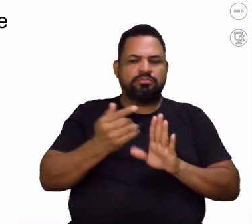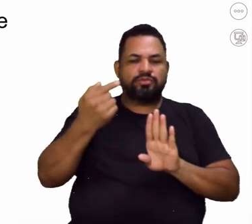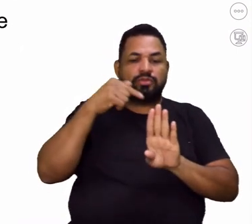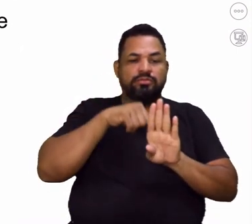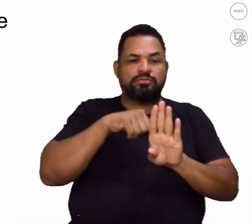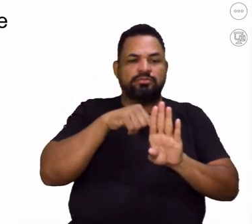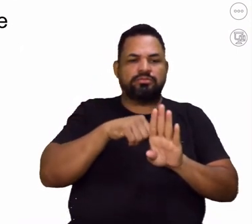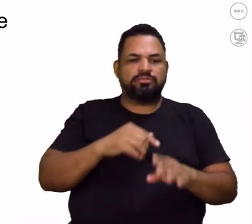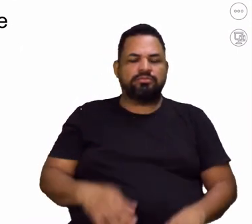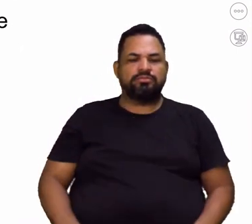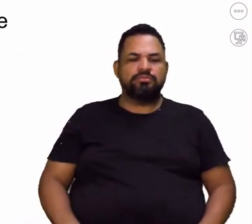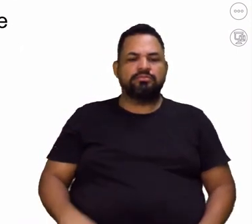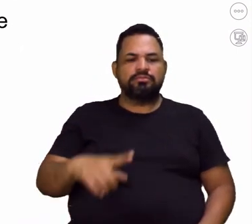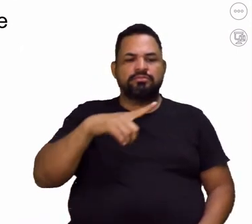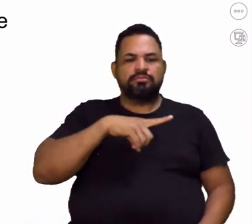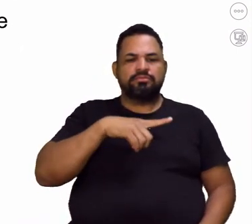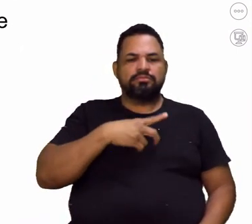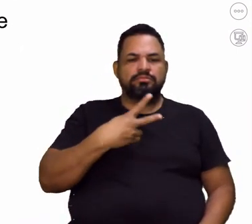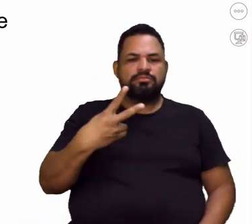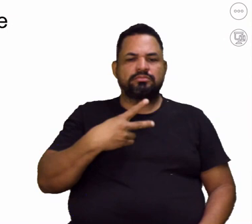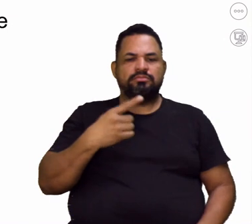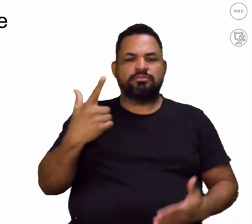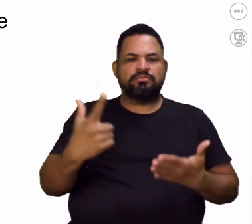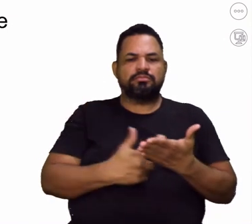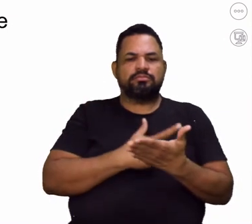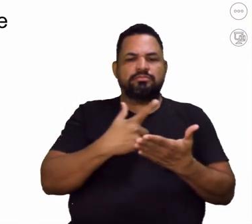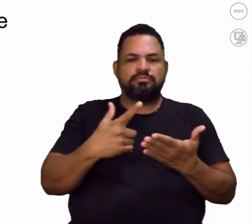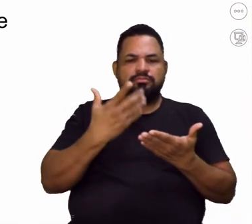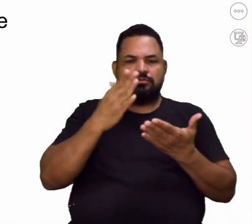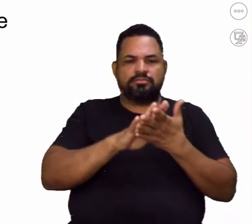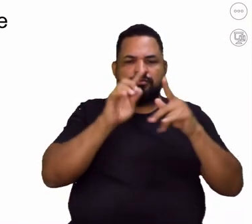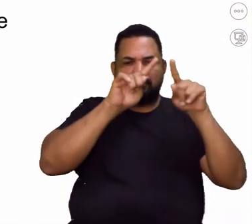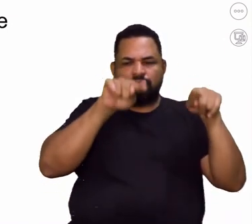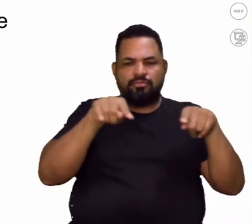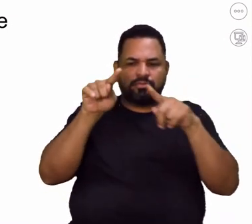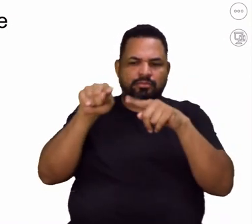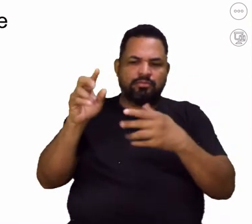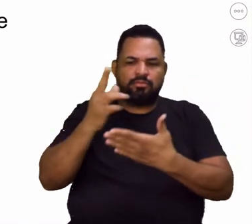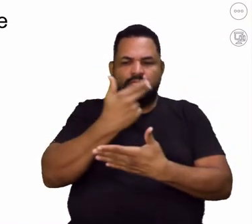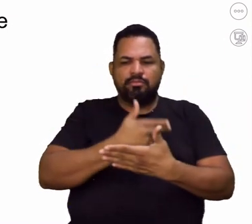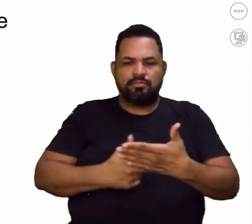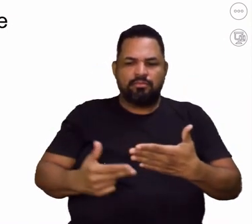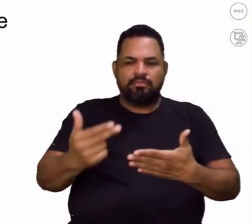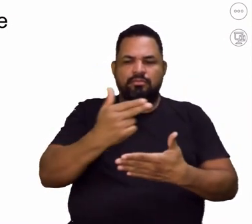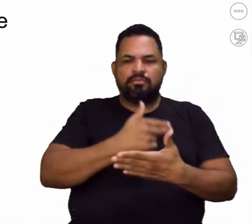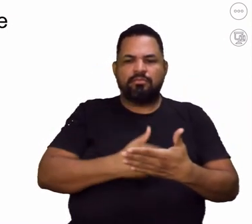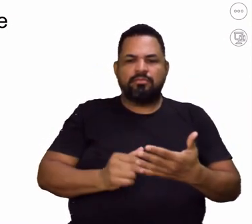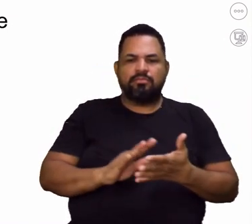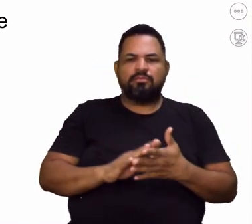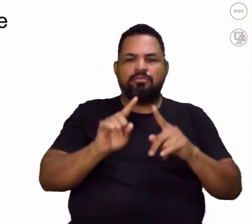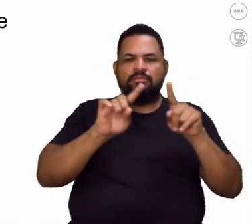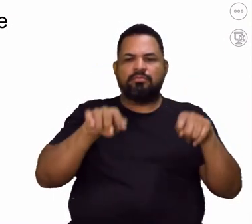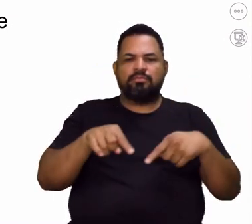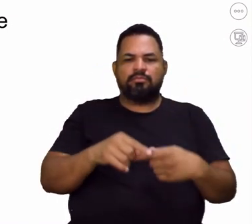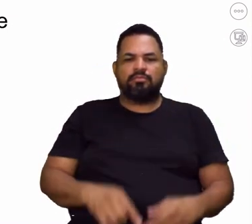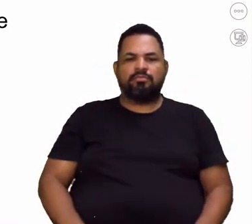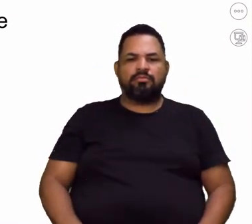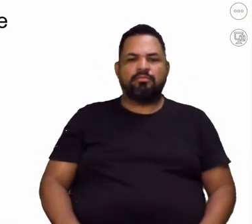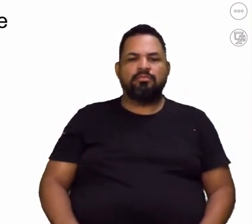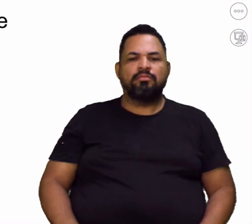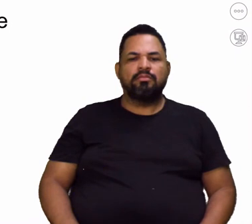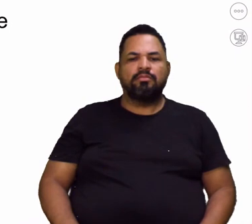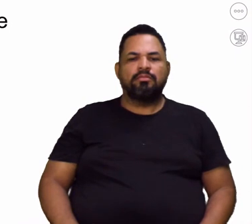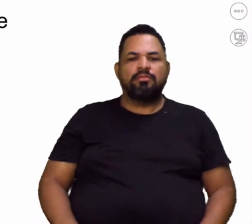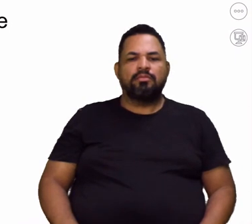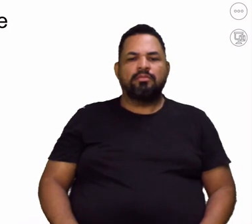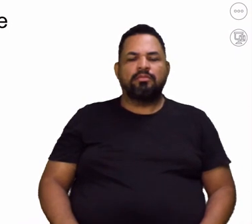implícita. Aqui nós temos duas obras, ó, dois textos, né, duas obras de arte. Aí o quadro A Santa